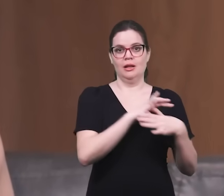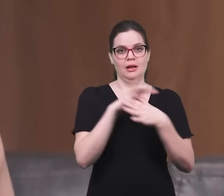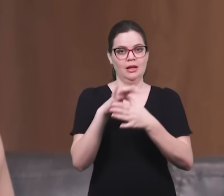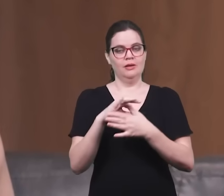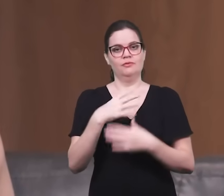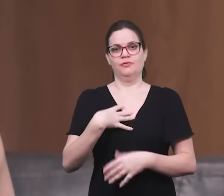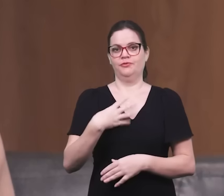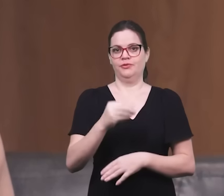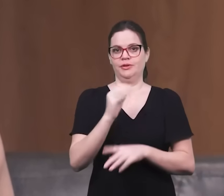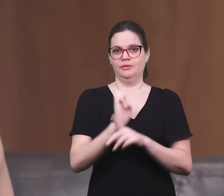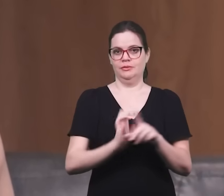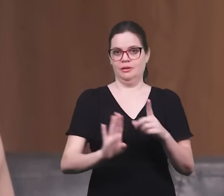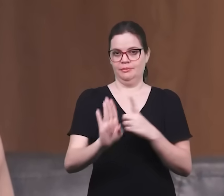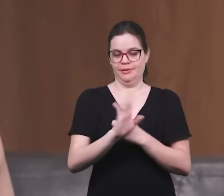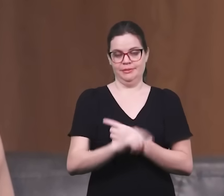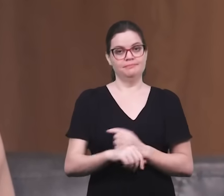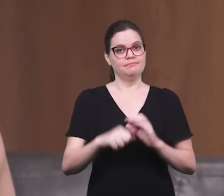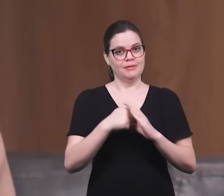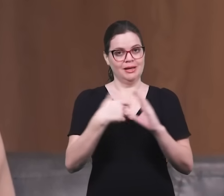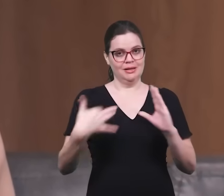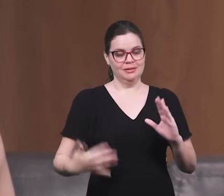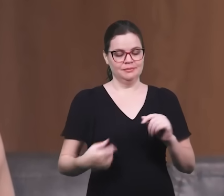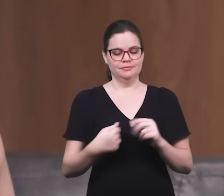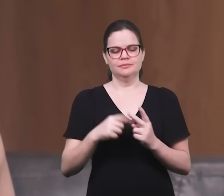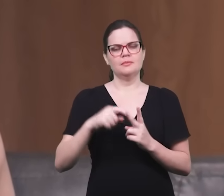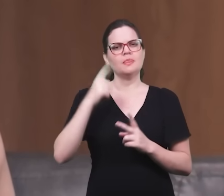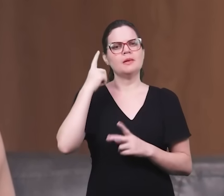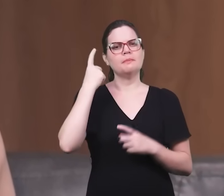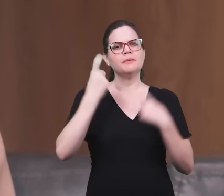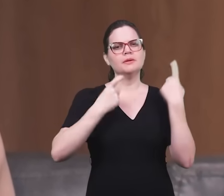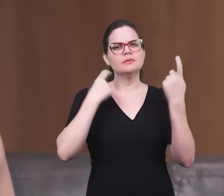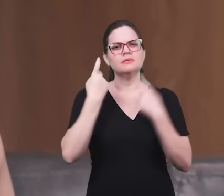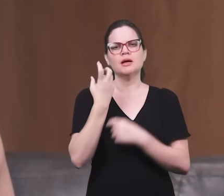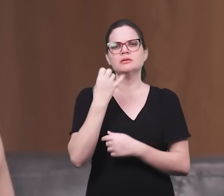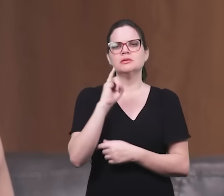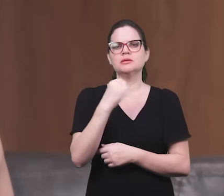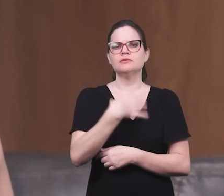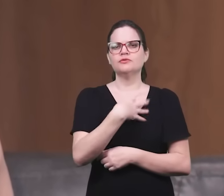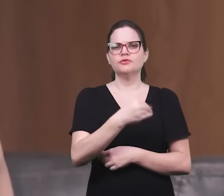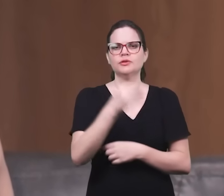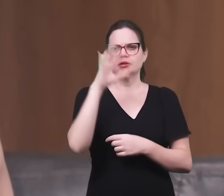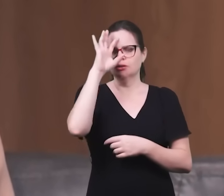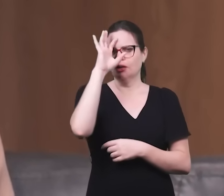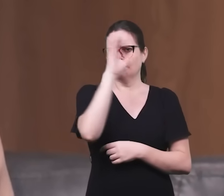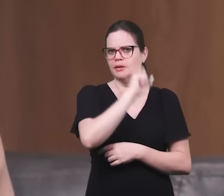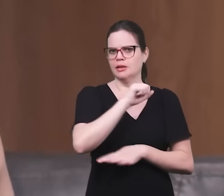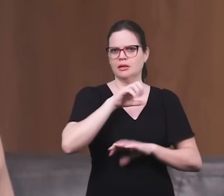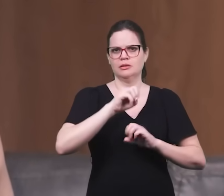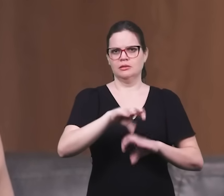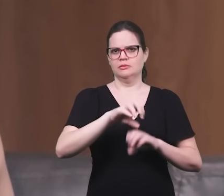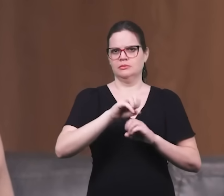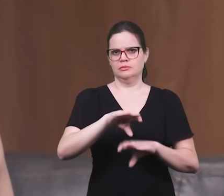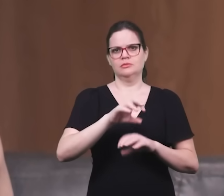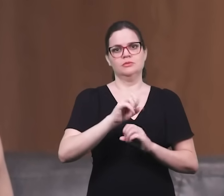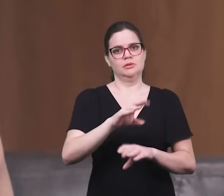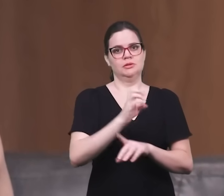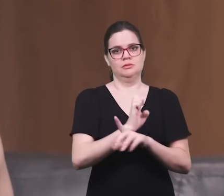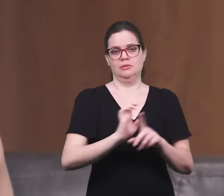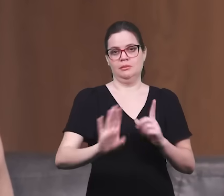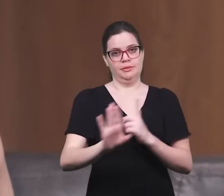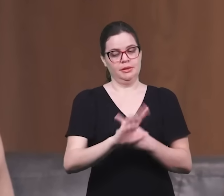EBD, eles estão preocupados se o filho está absorvendo o ensino da escola